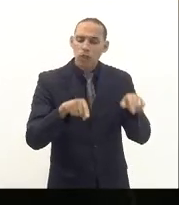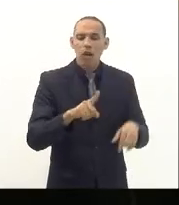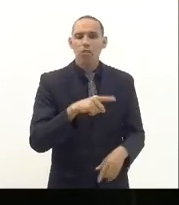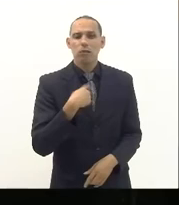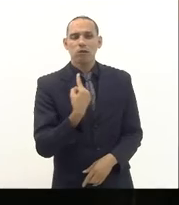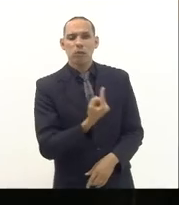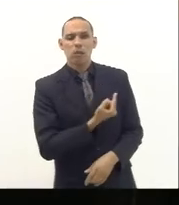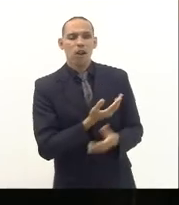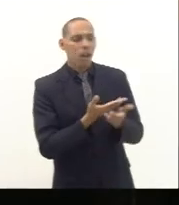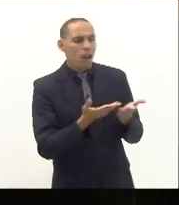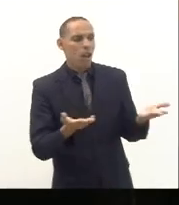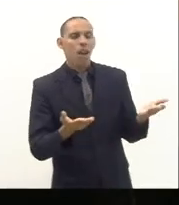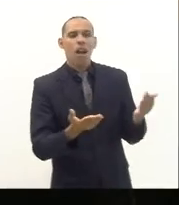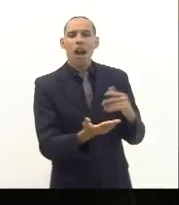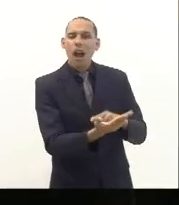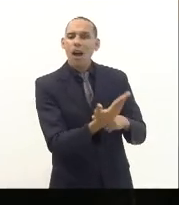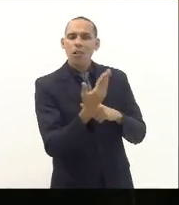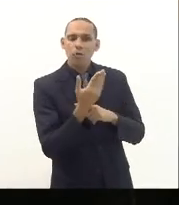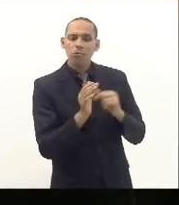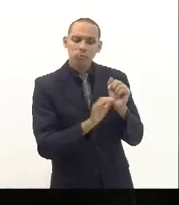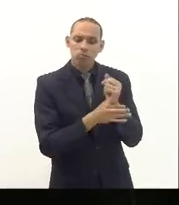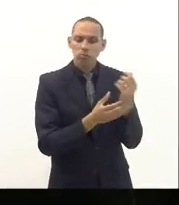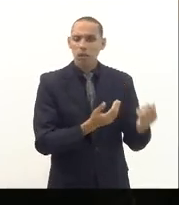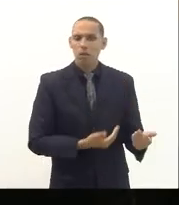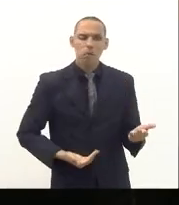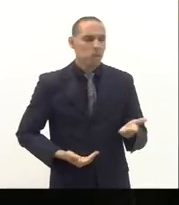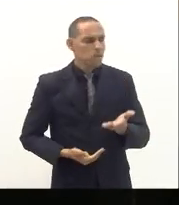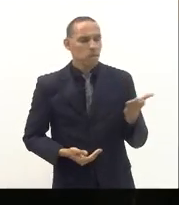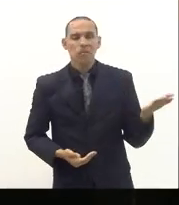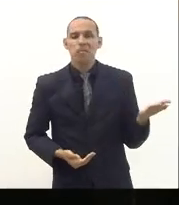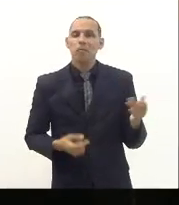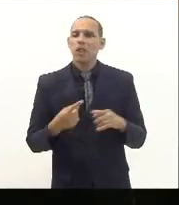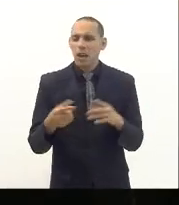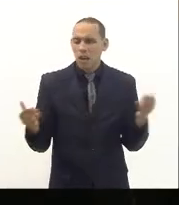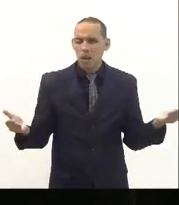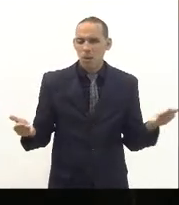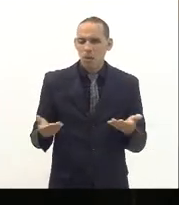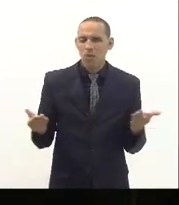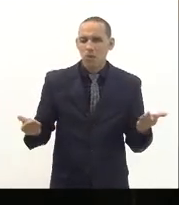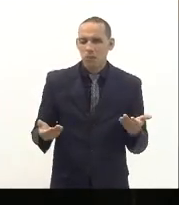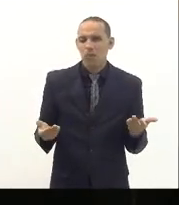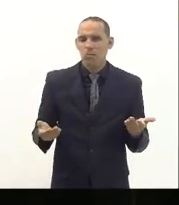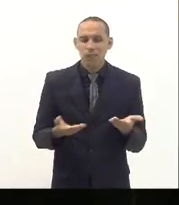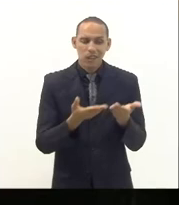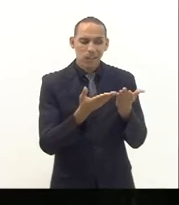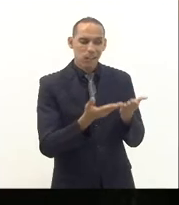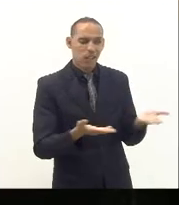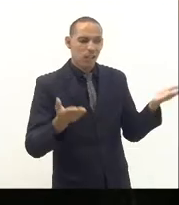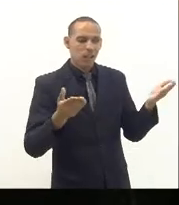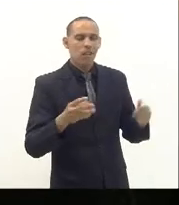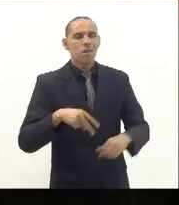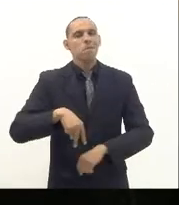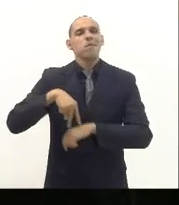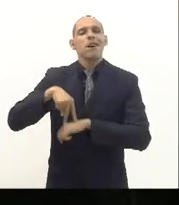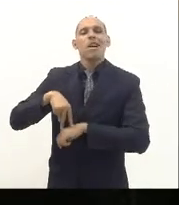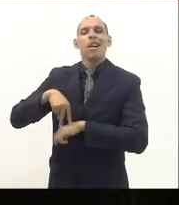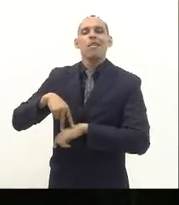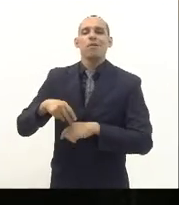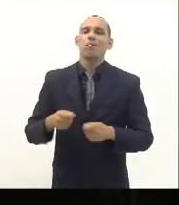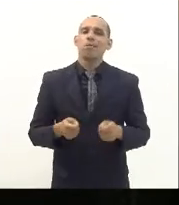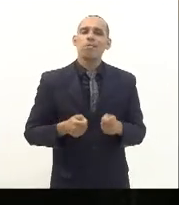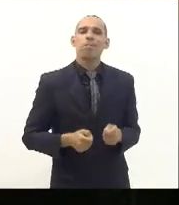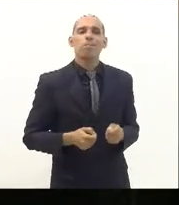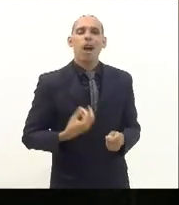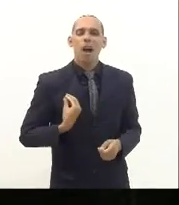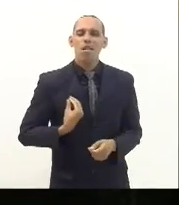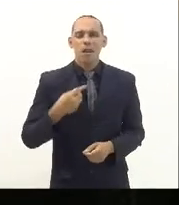do nossos agentes da Segurança Pública porque hoje eles estão de pé estão